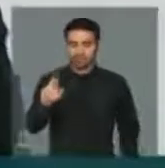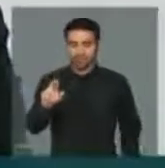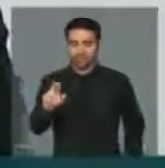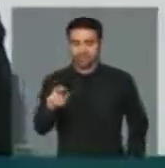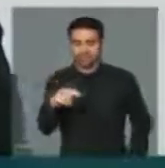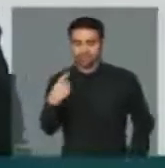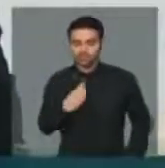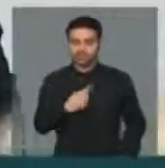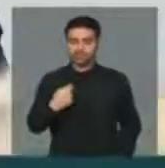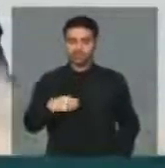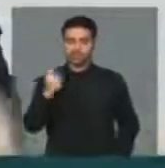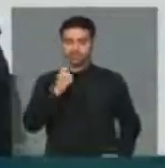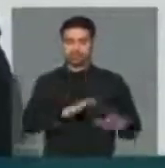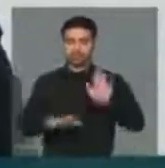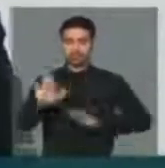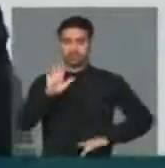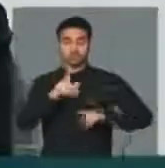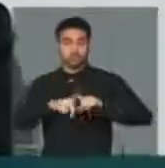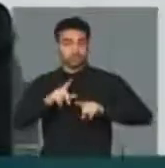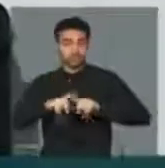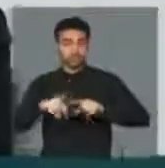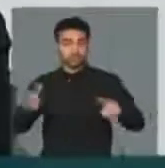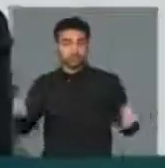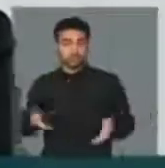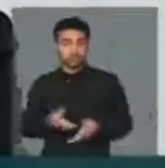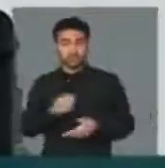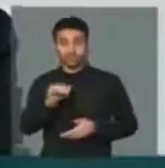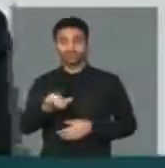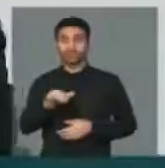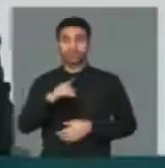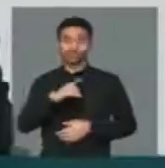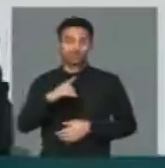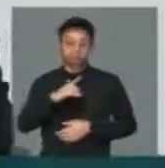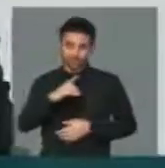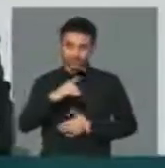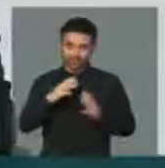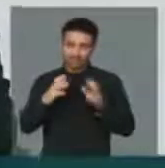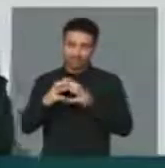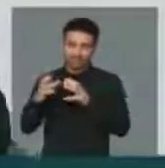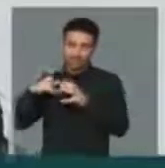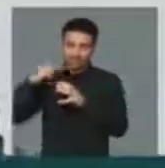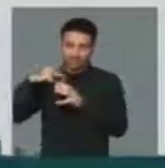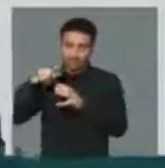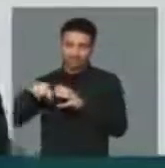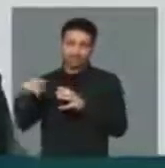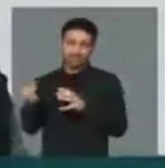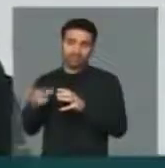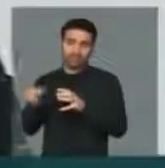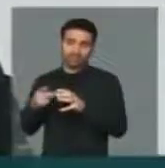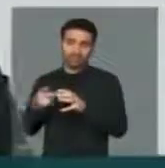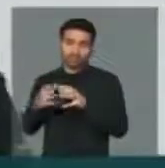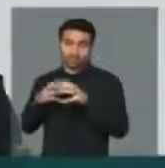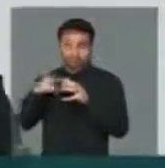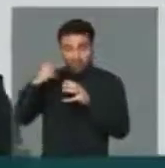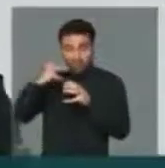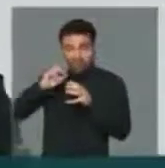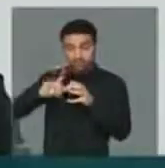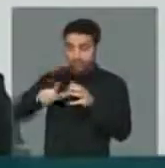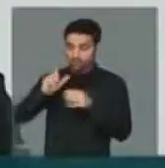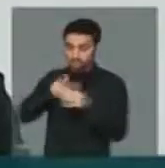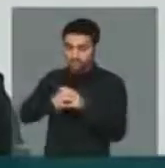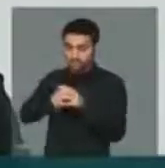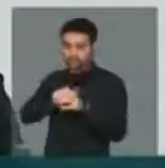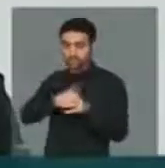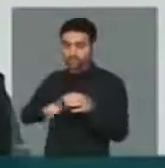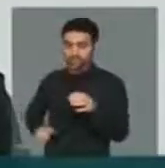muito cuidado, porque hoje se tutela erroneamente os partidos. Partido não é um instrumento do governo.